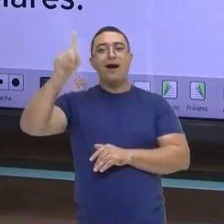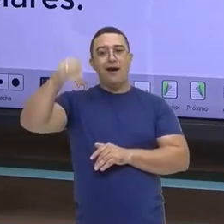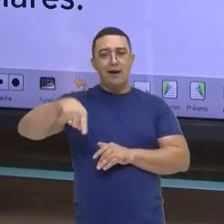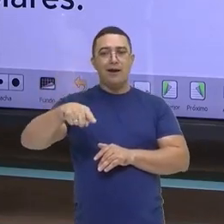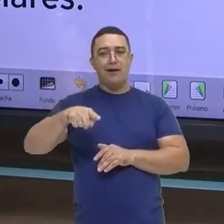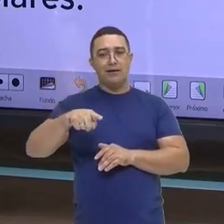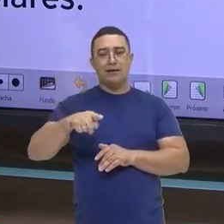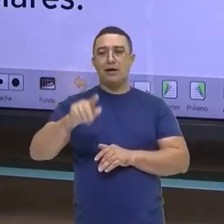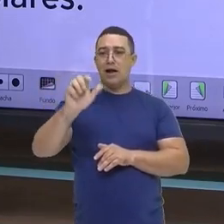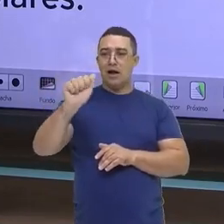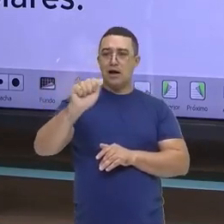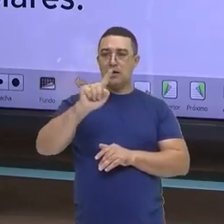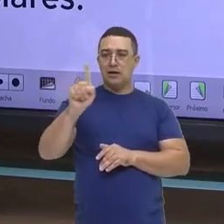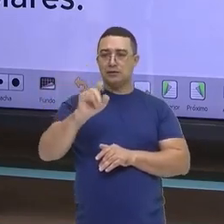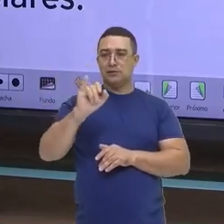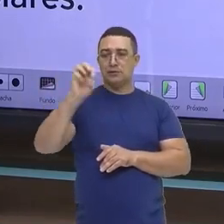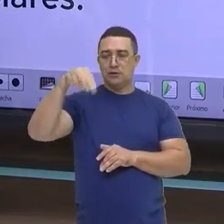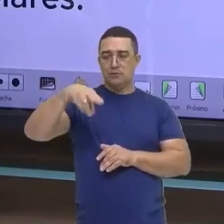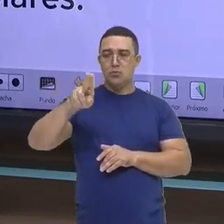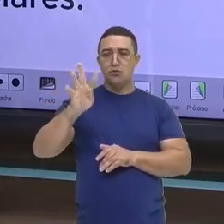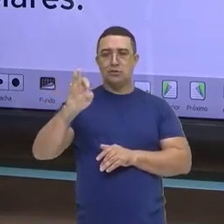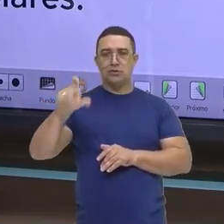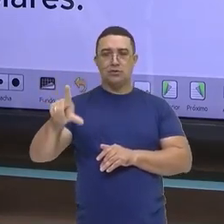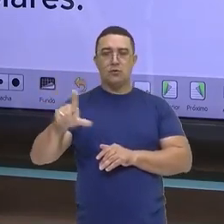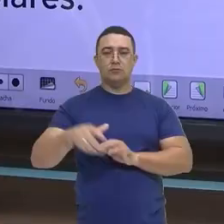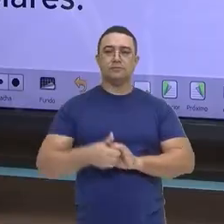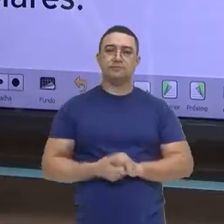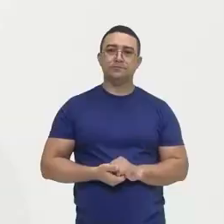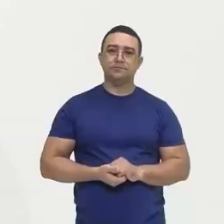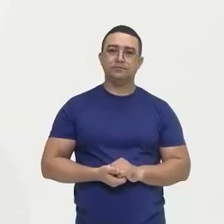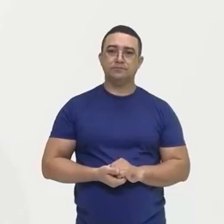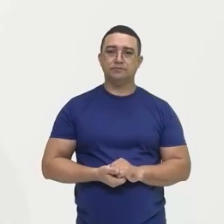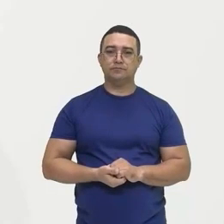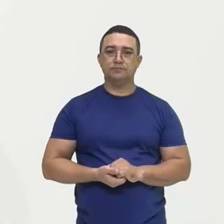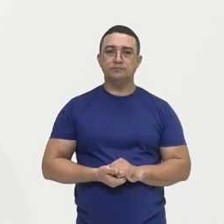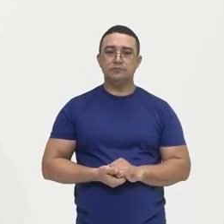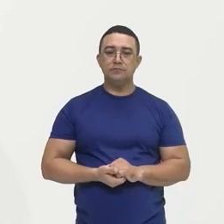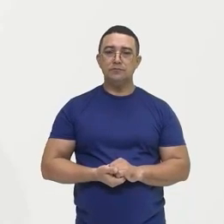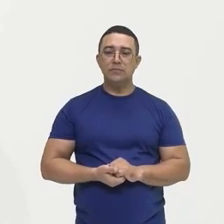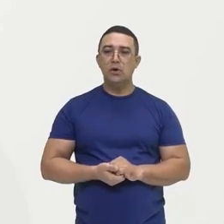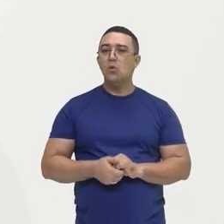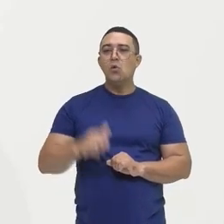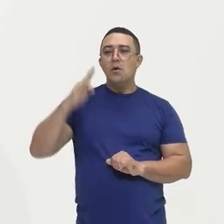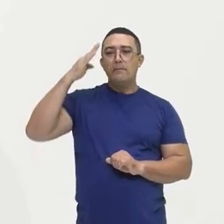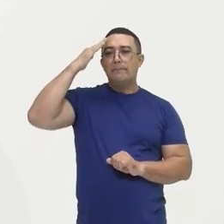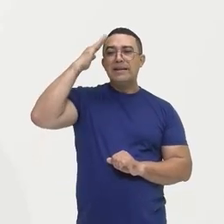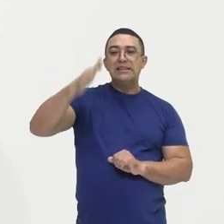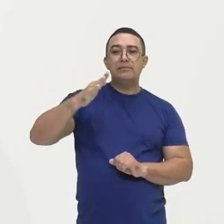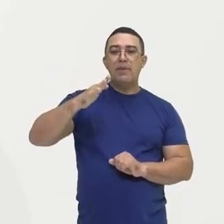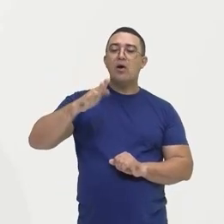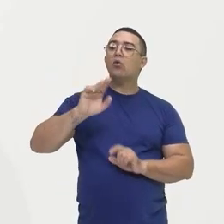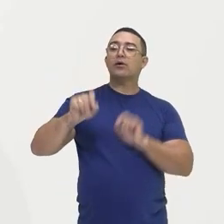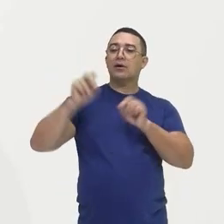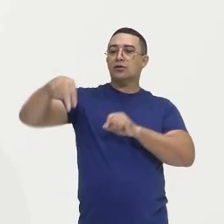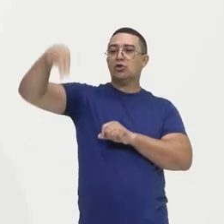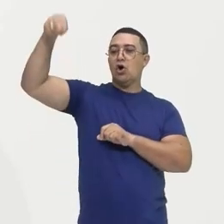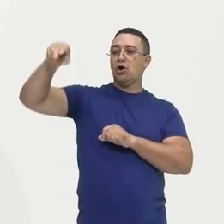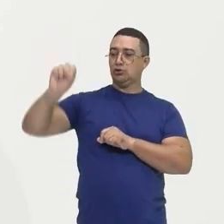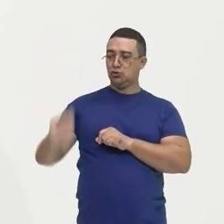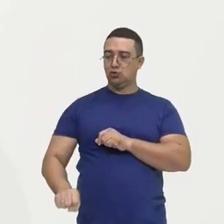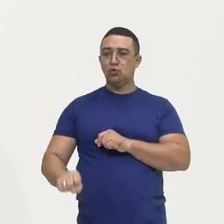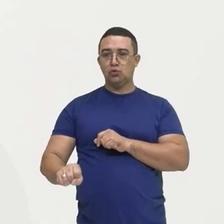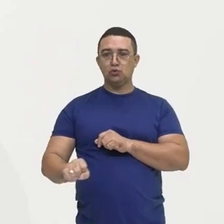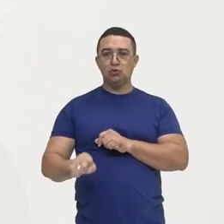bom? Então, a crítica a gente tem a priorização das áreas polares, né? Tanto da parte norte quanto da parte